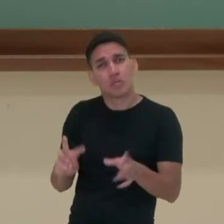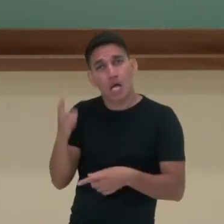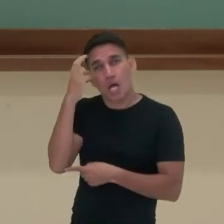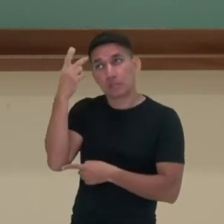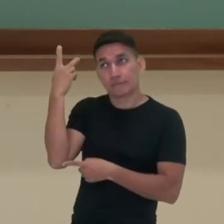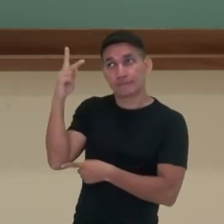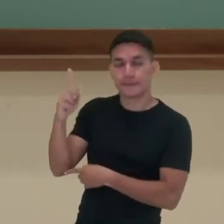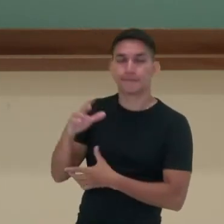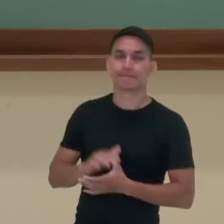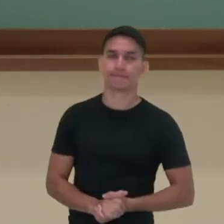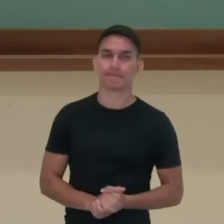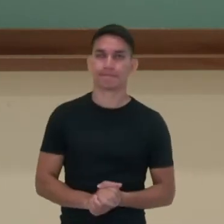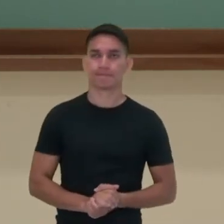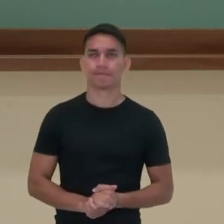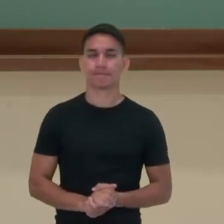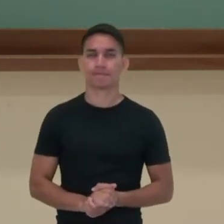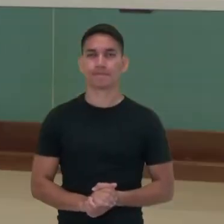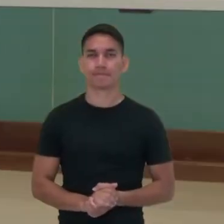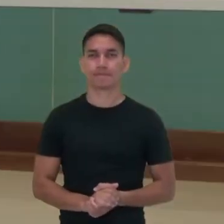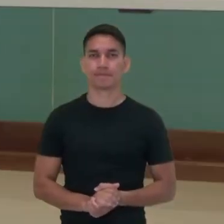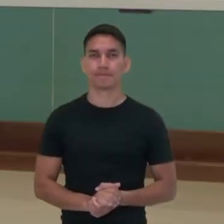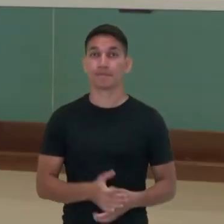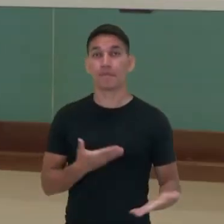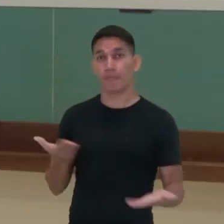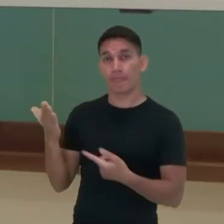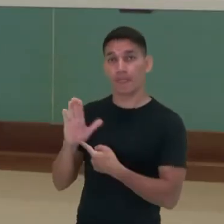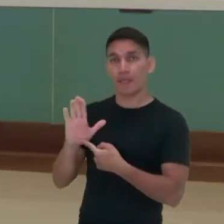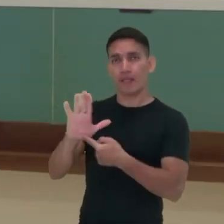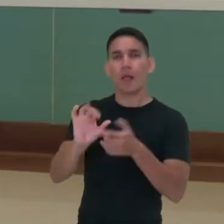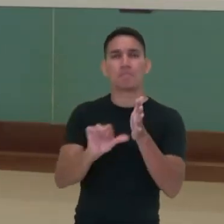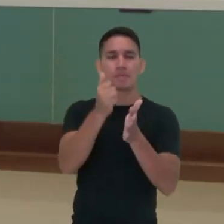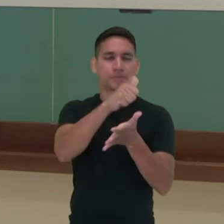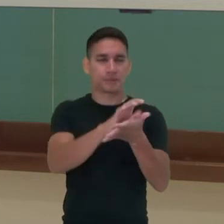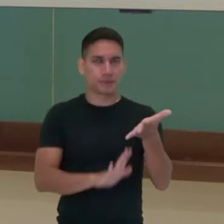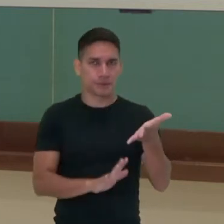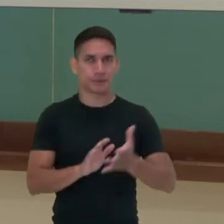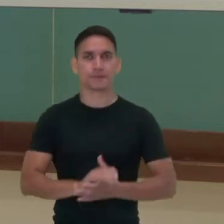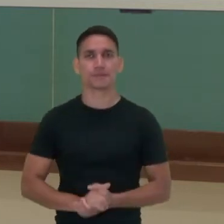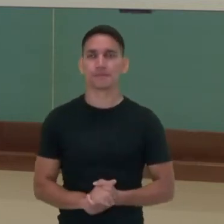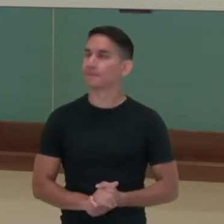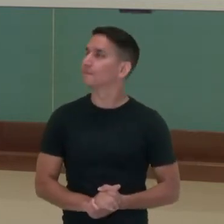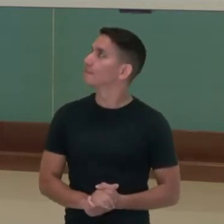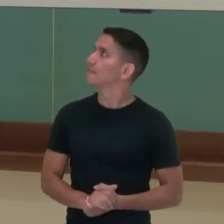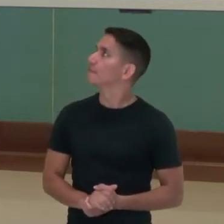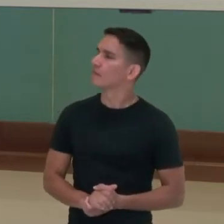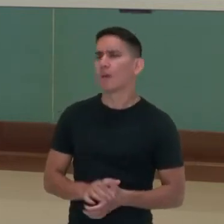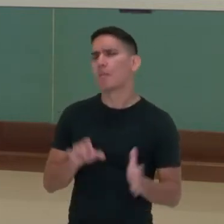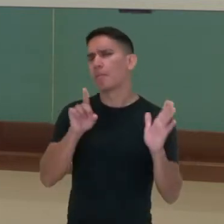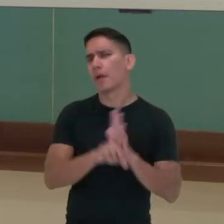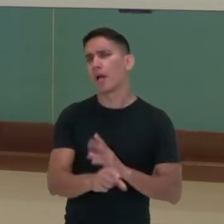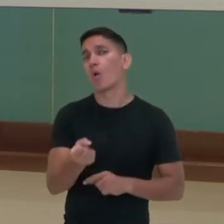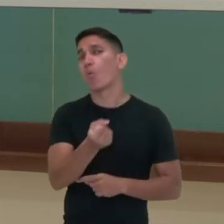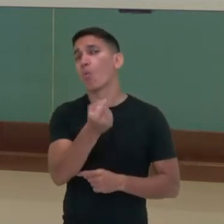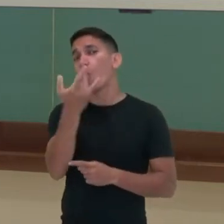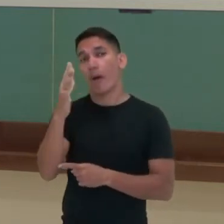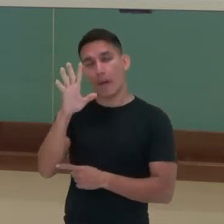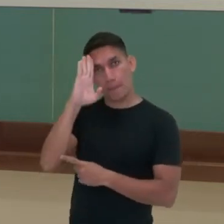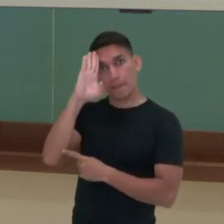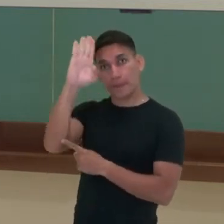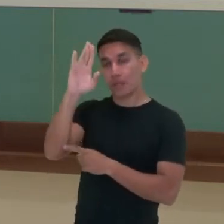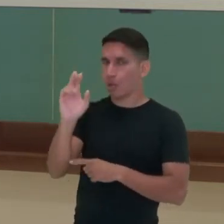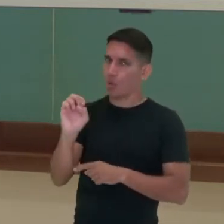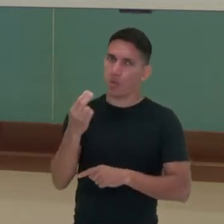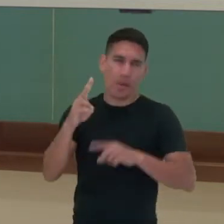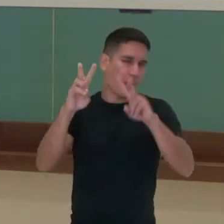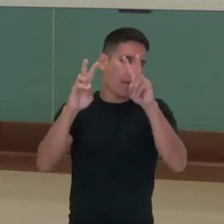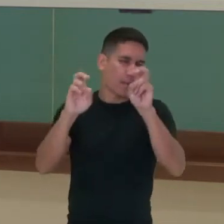bom? Muito bem. E aqui nós vamos para a nossa primeira atividade. Quais foram as